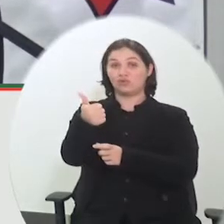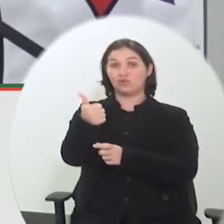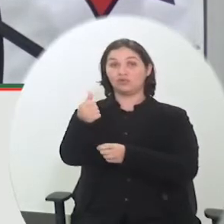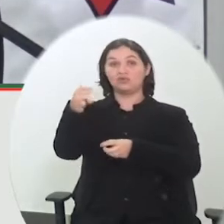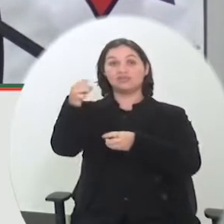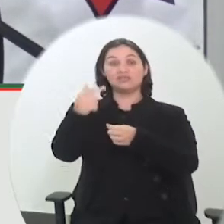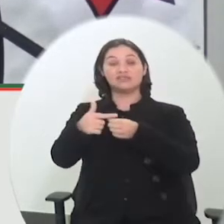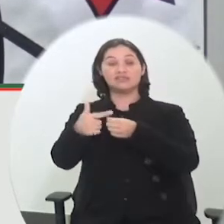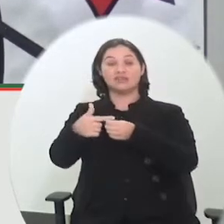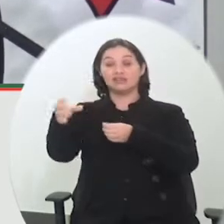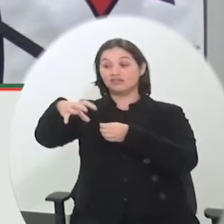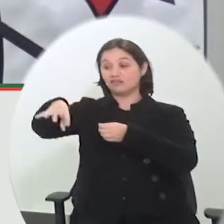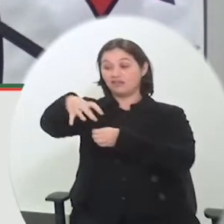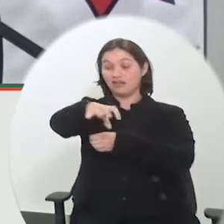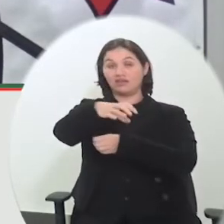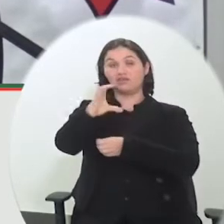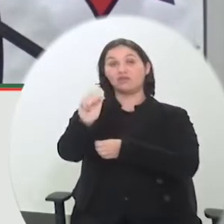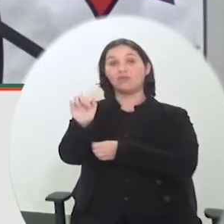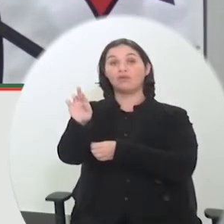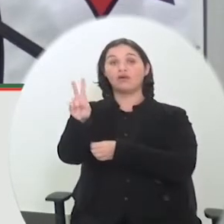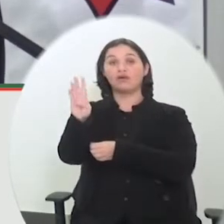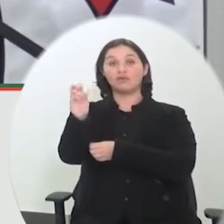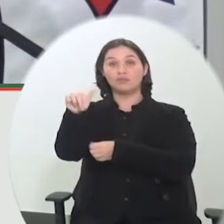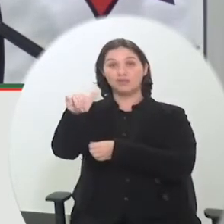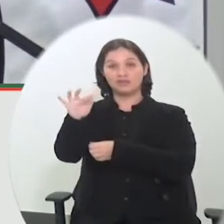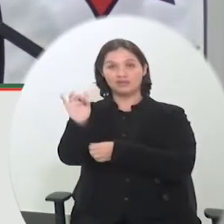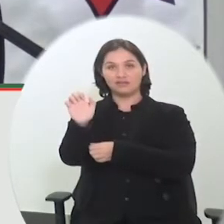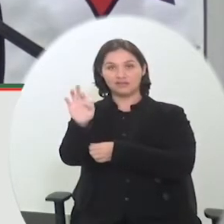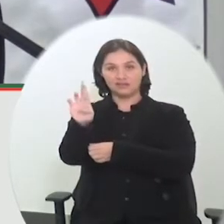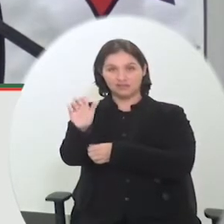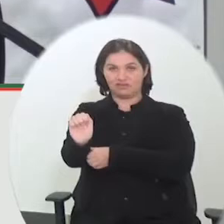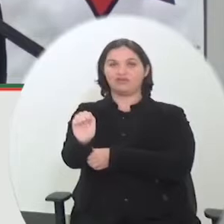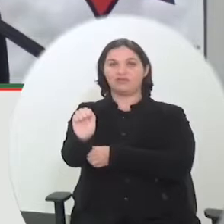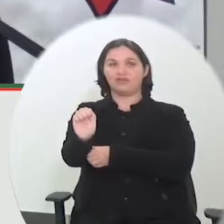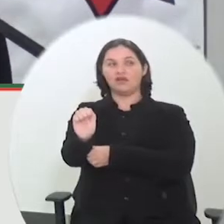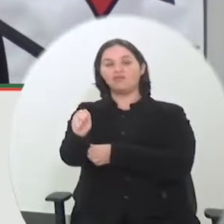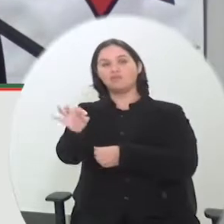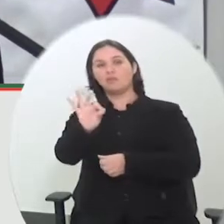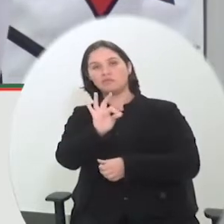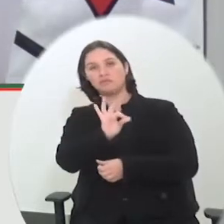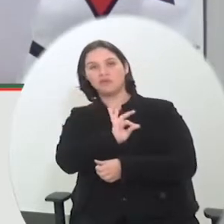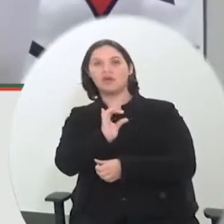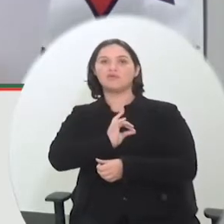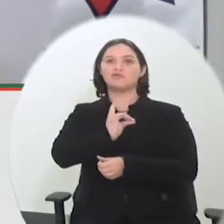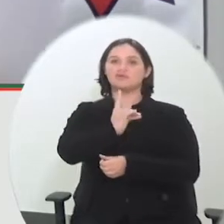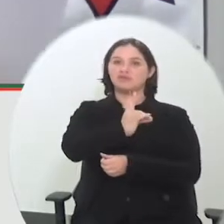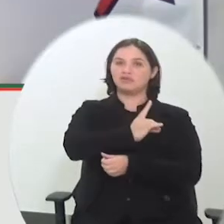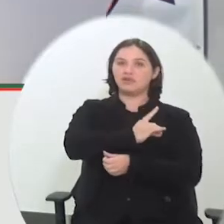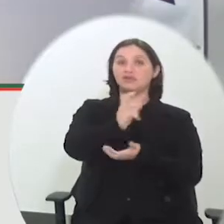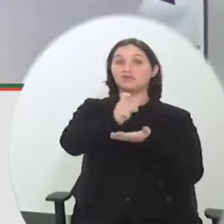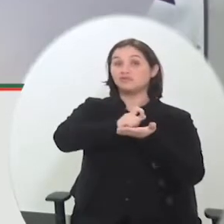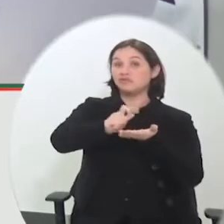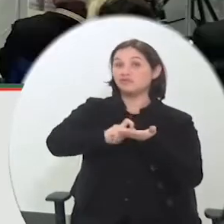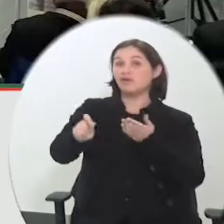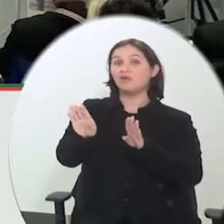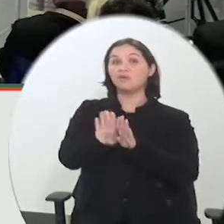efetivo de 157 policiais civis, entre delegados, escrivães, agentes e